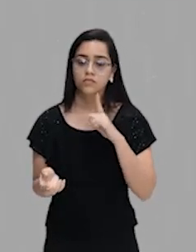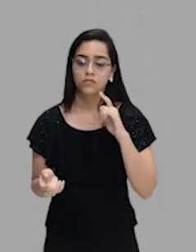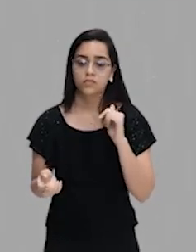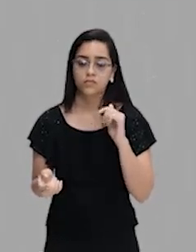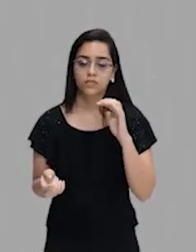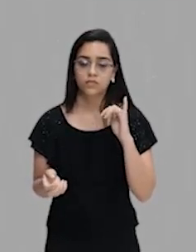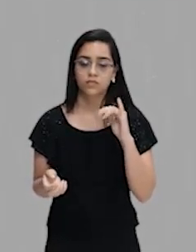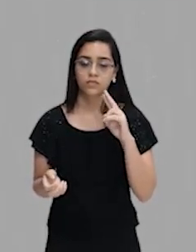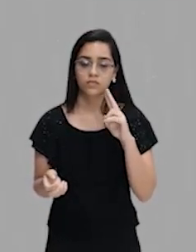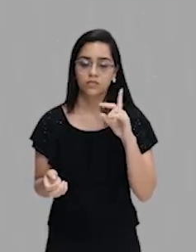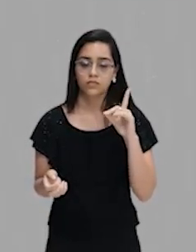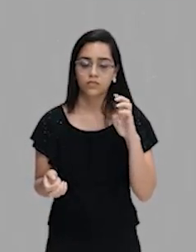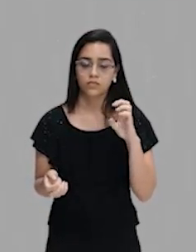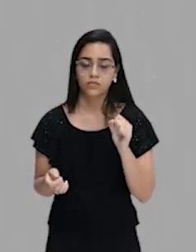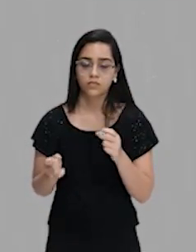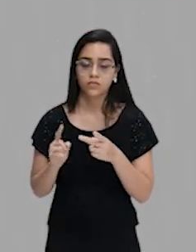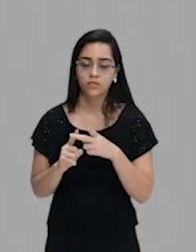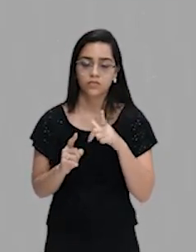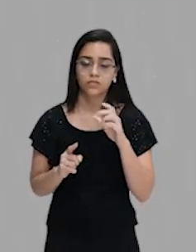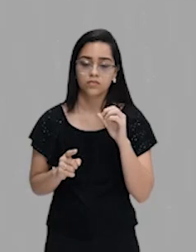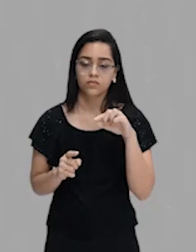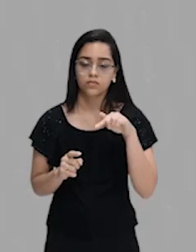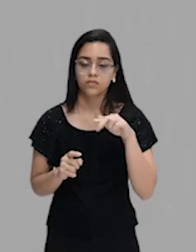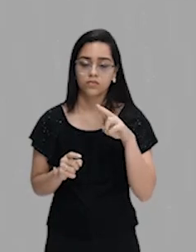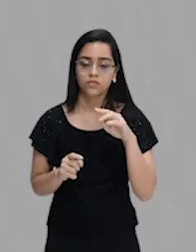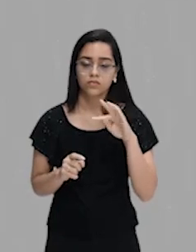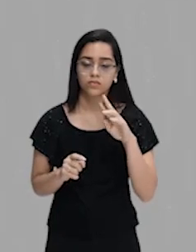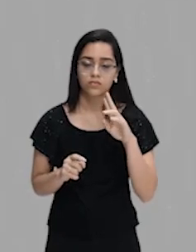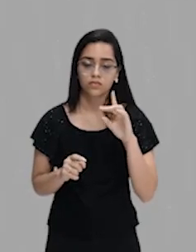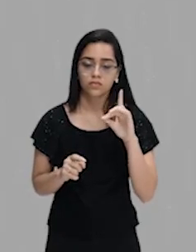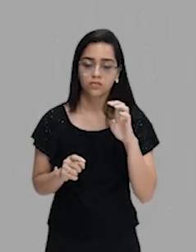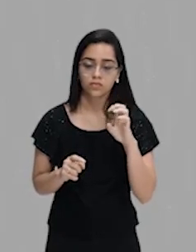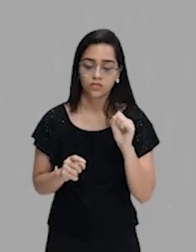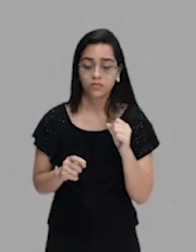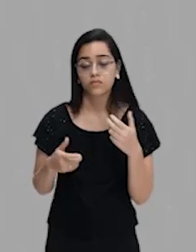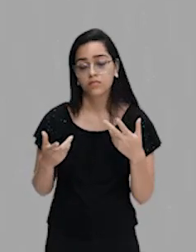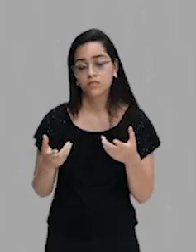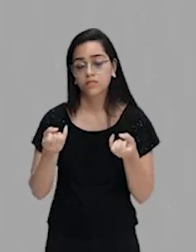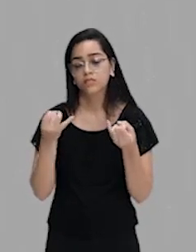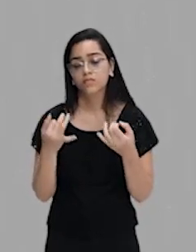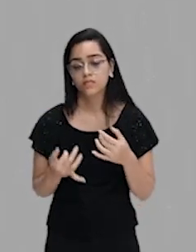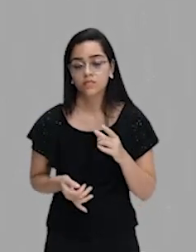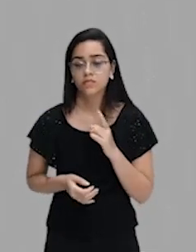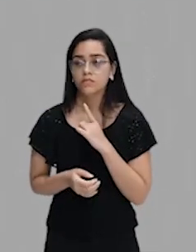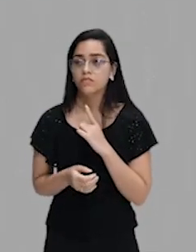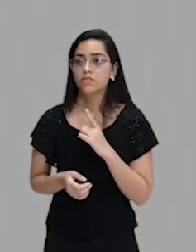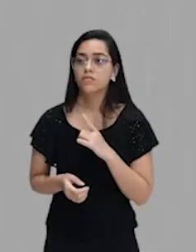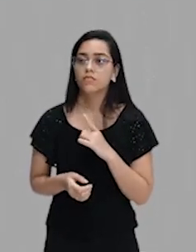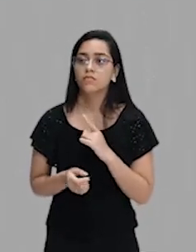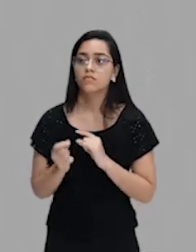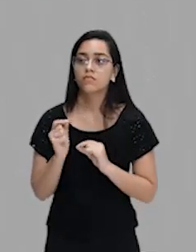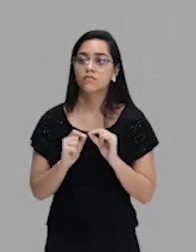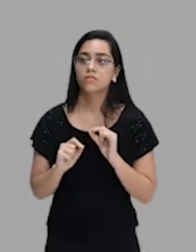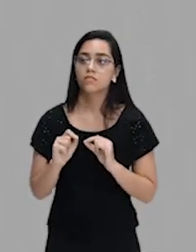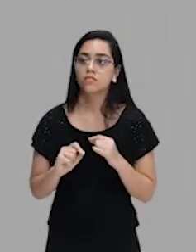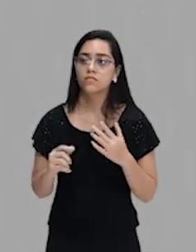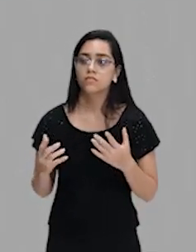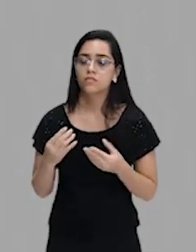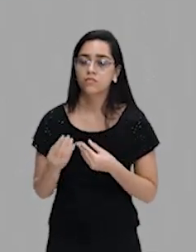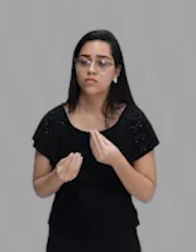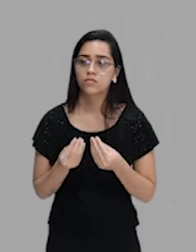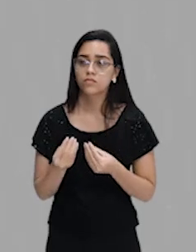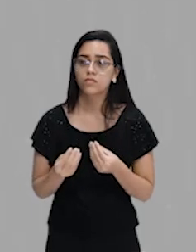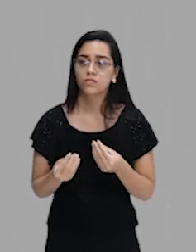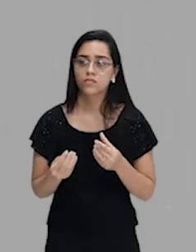latitudes e longitudes, não é isso? Então, através dessa latitudes e longitudes, basicamente, que nós utilizamos na Terra, a gente consegue ter uma ideia ali de como